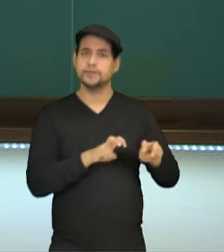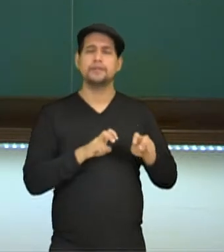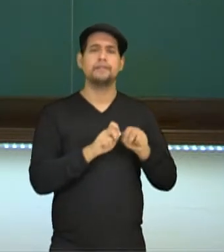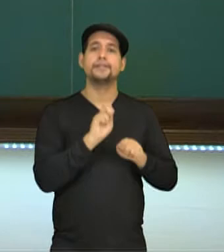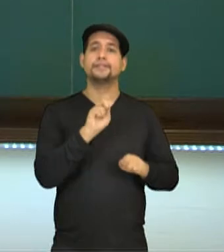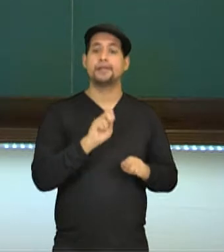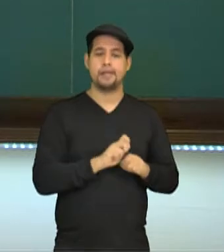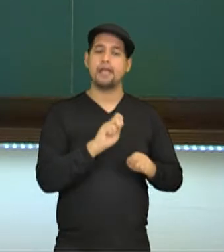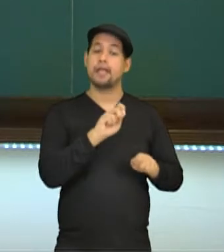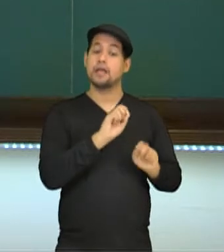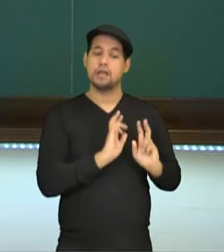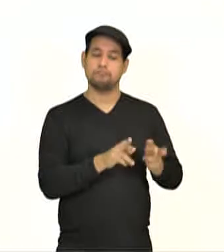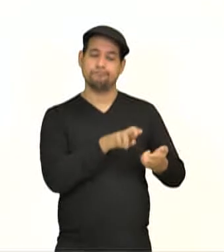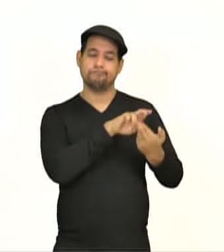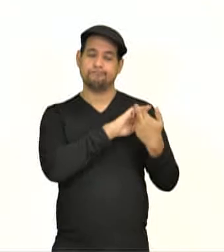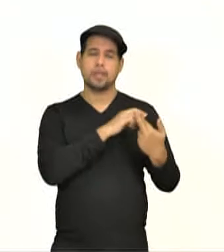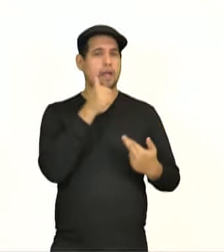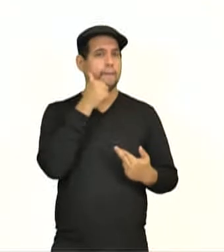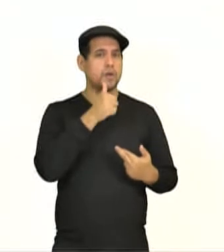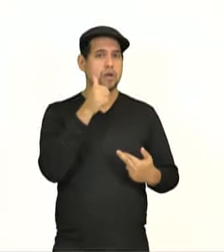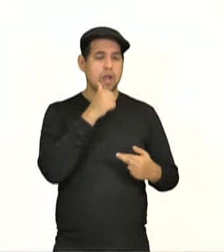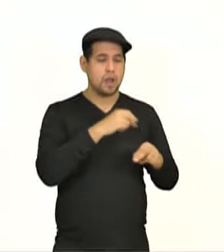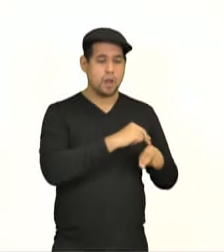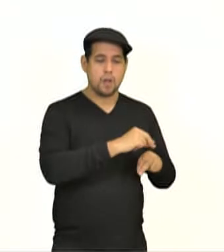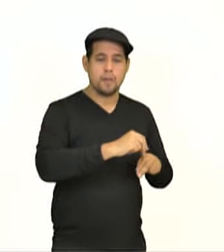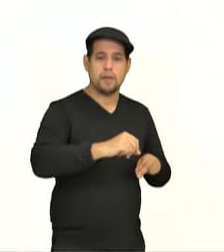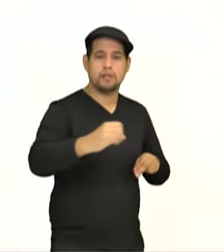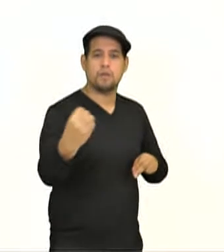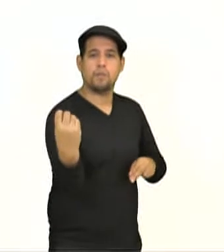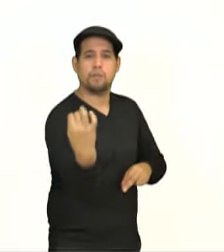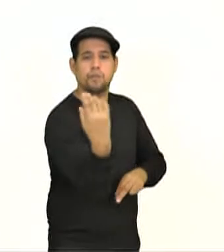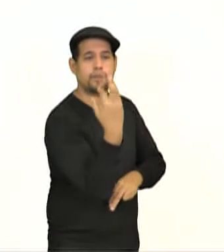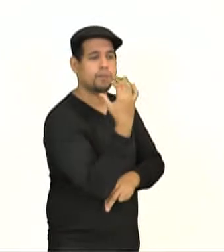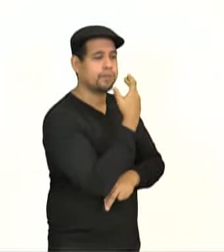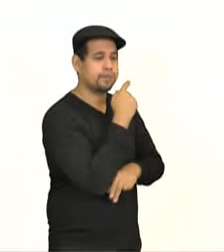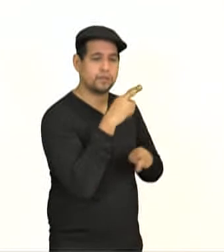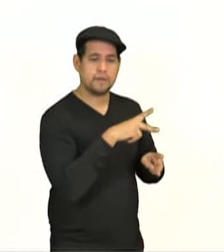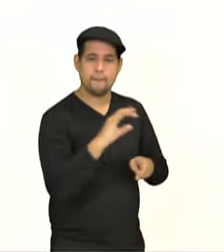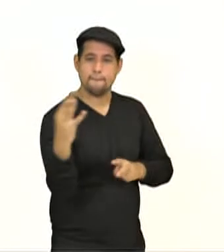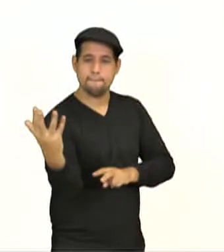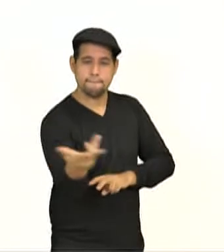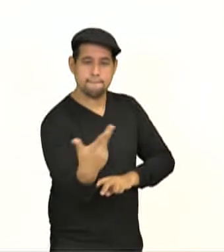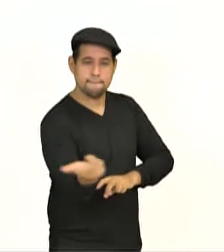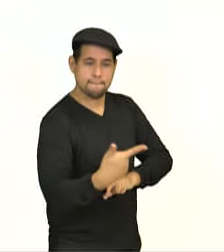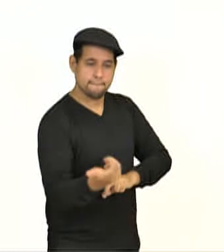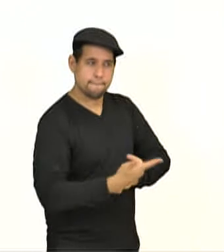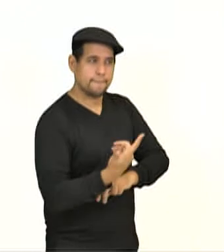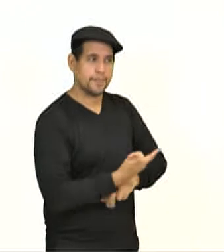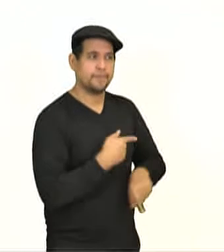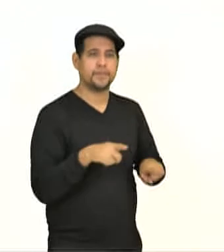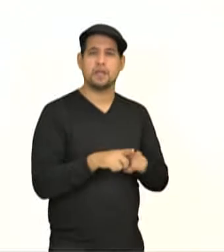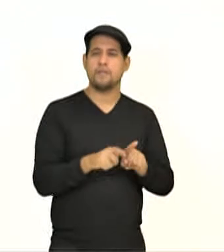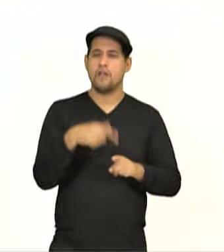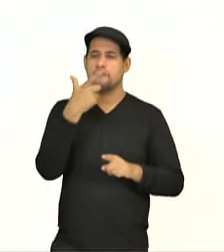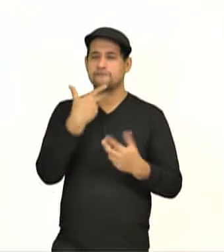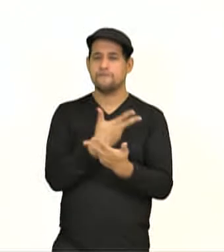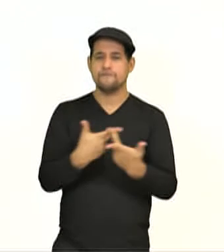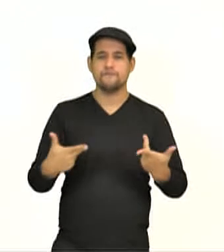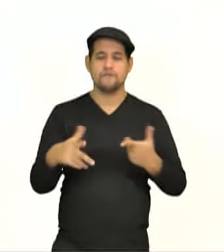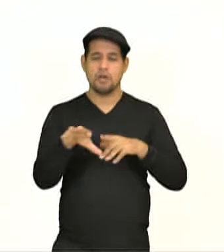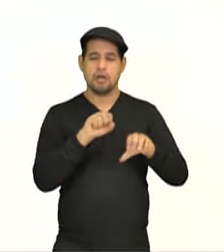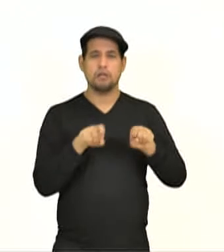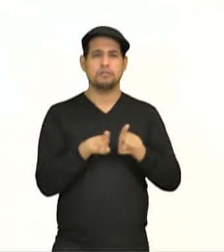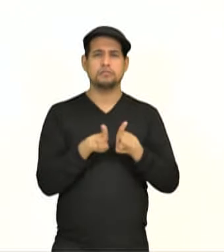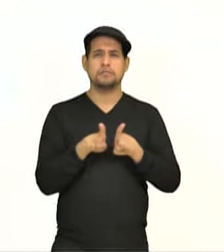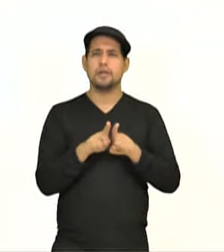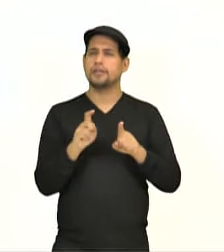uma tarefa feminina. Plantar, acompanhar o crescimento das plantas e colher, né? Extrair frutos, fazer a coleta, né,